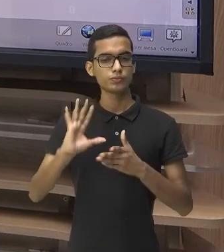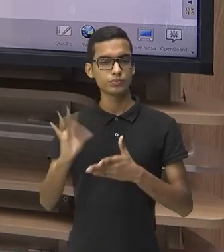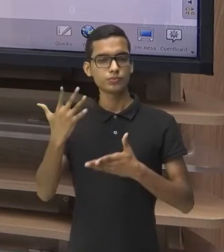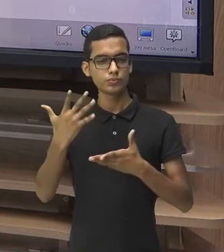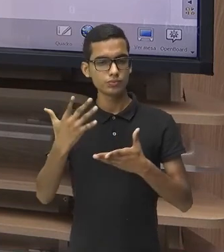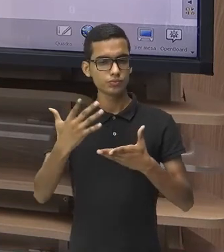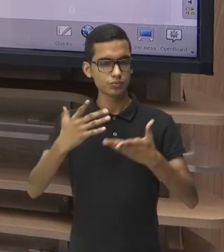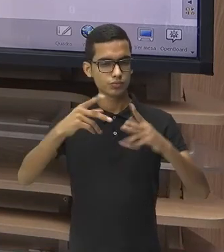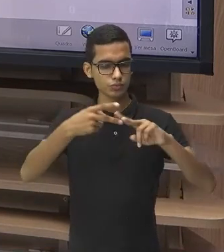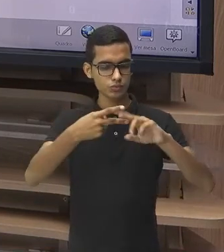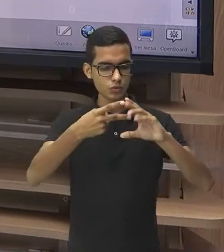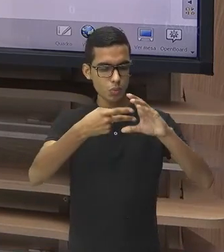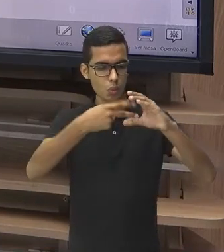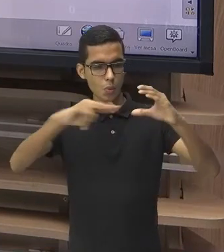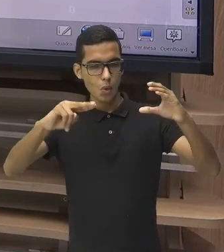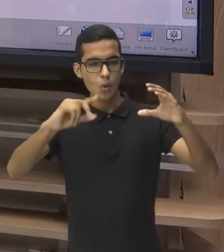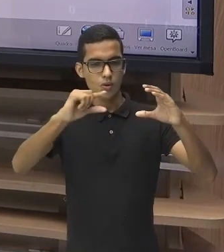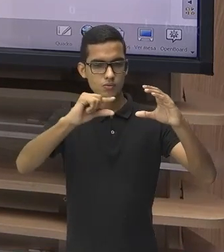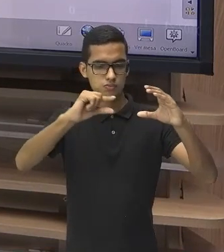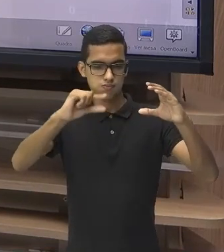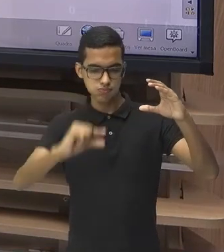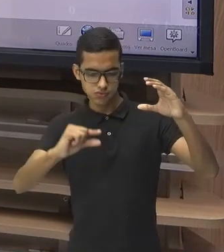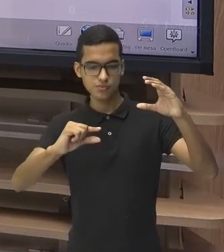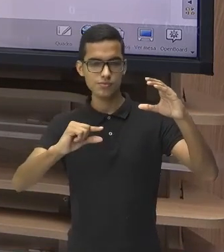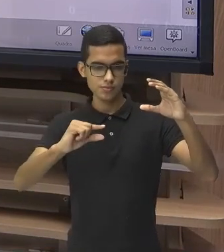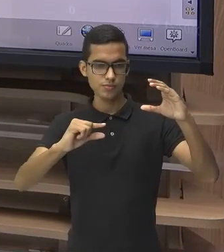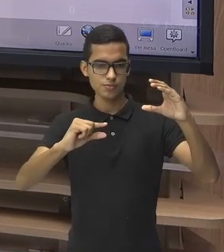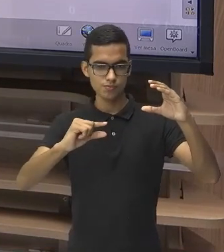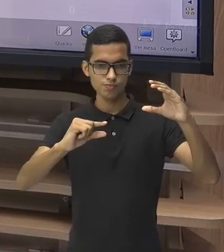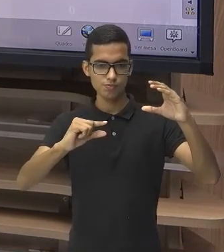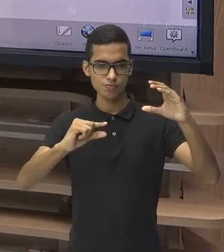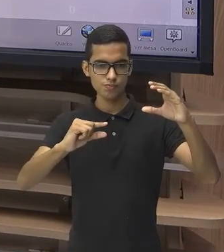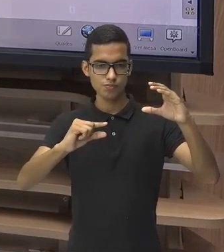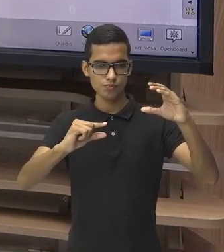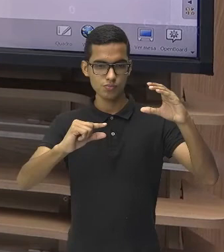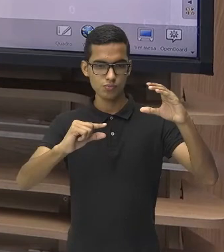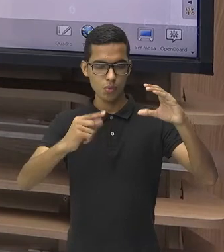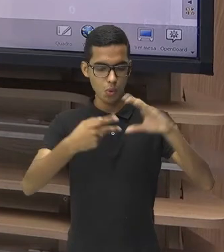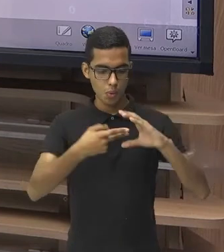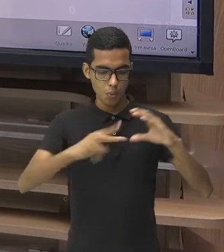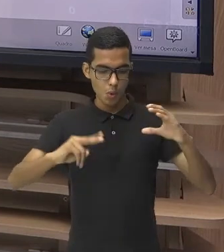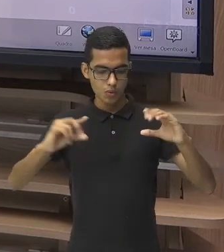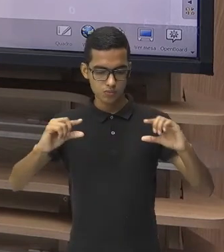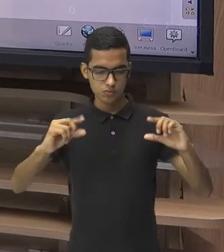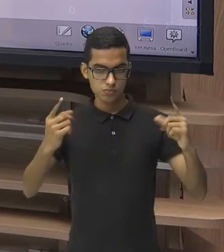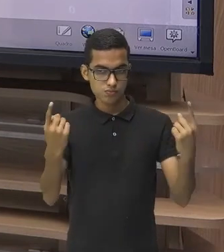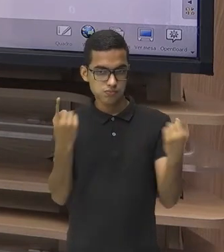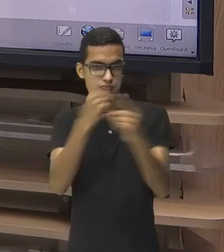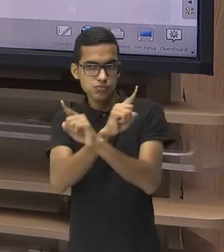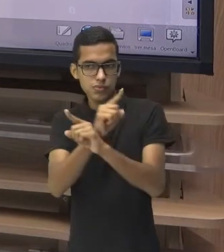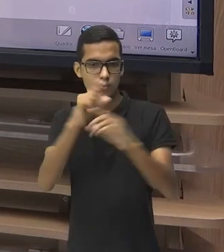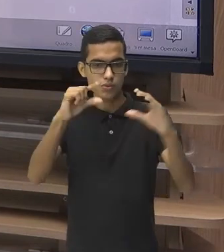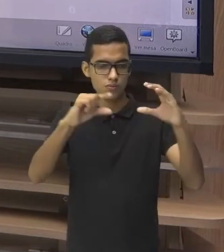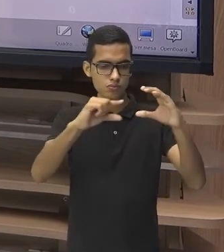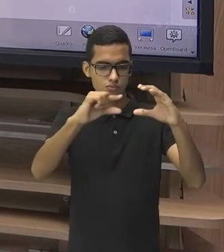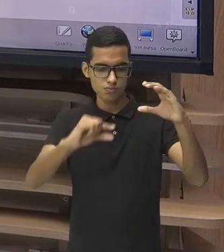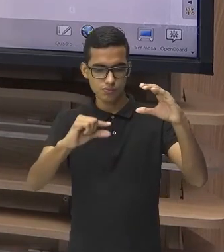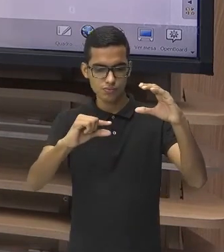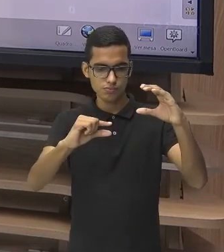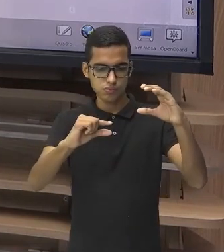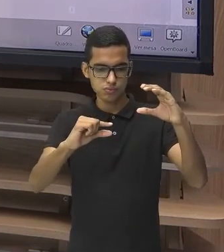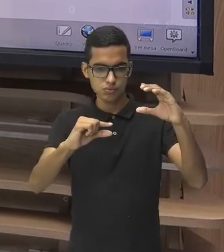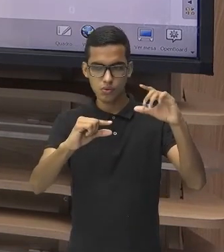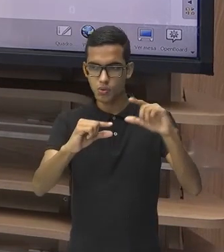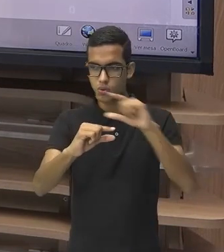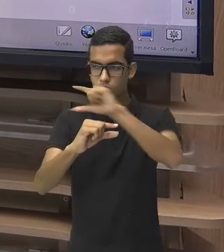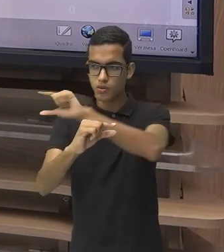reinserção desse cromossomo, desse fragmento de cromossomo, em cromossomos opostos, ou seja, não homólogos. O